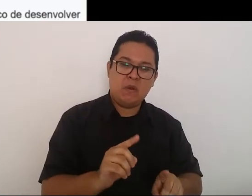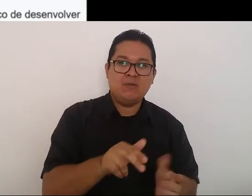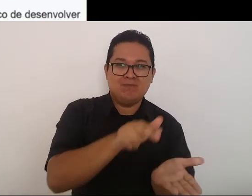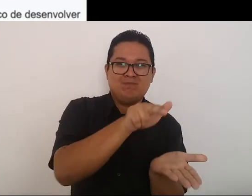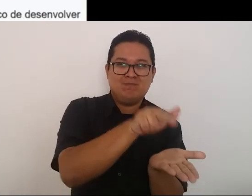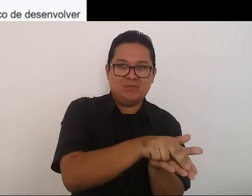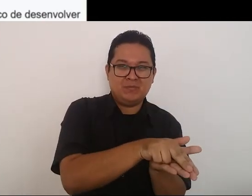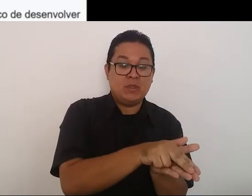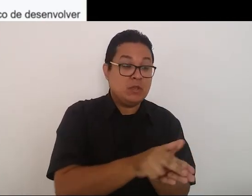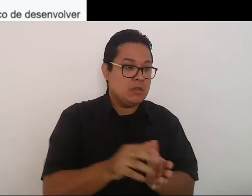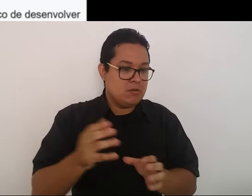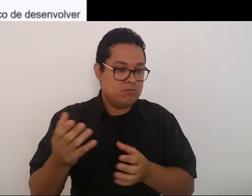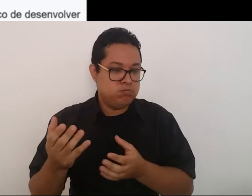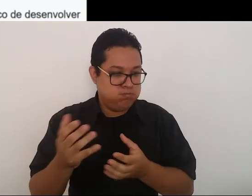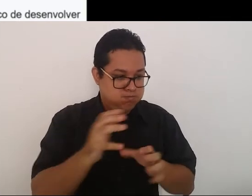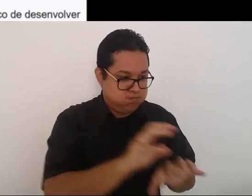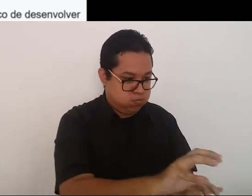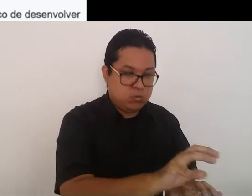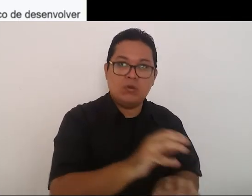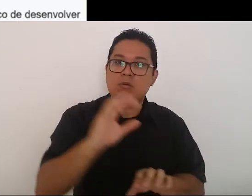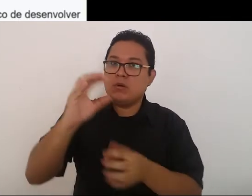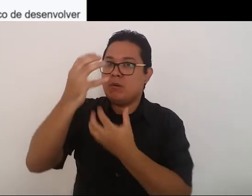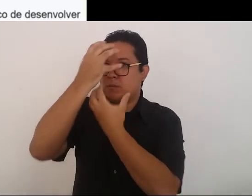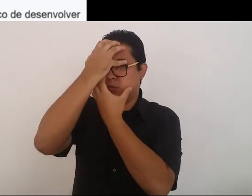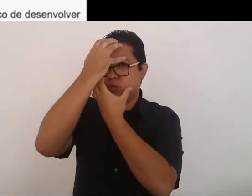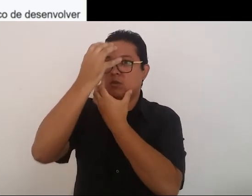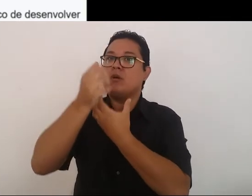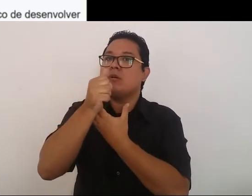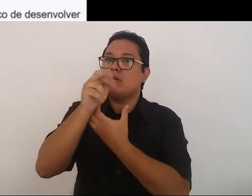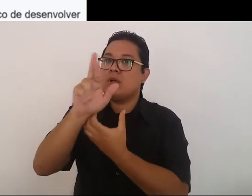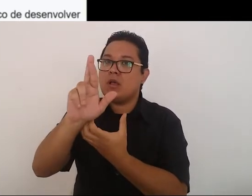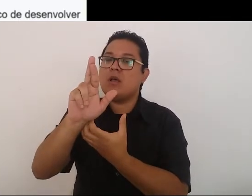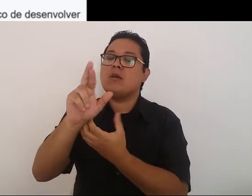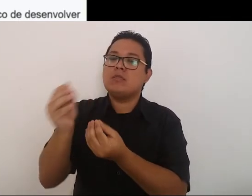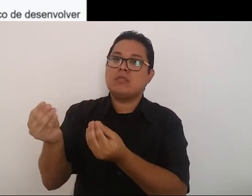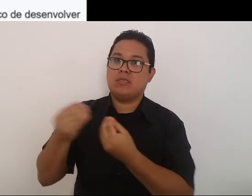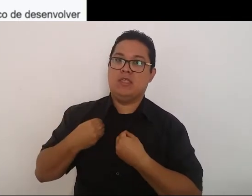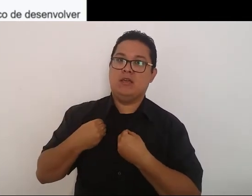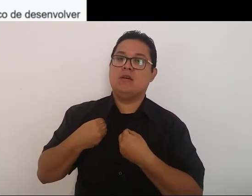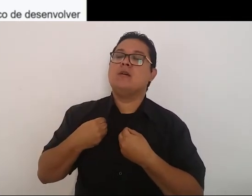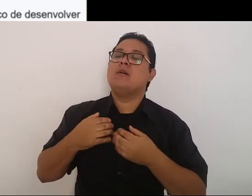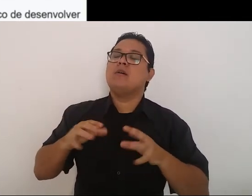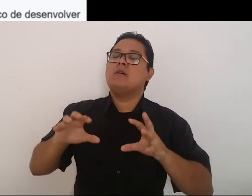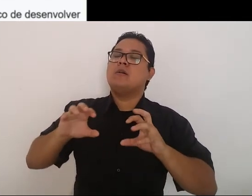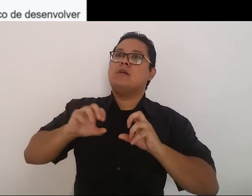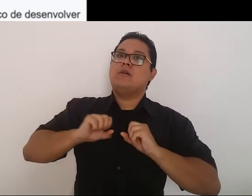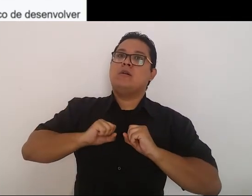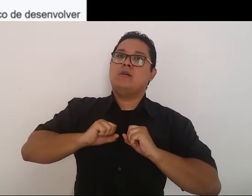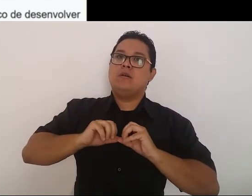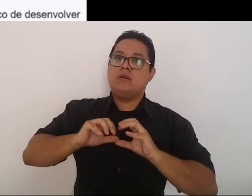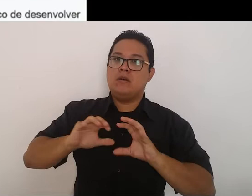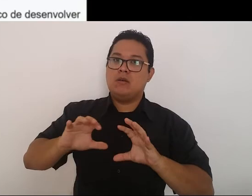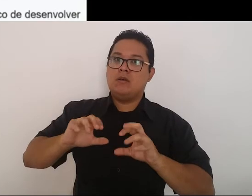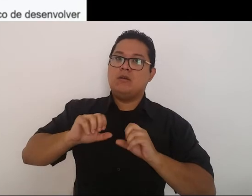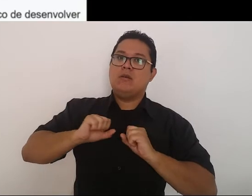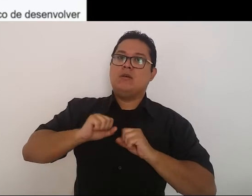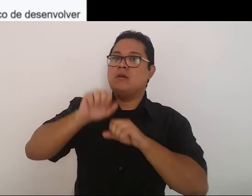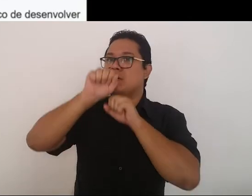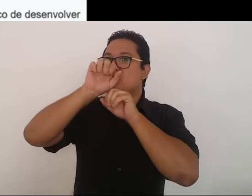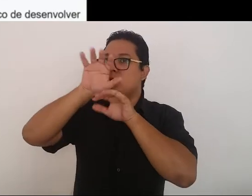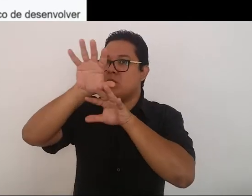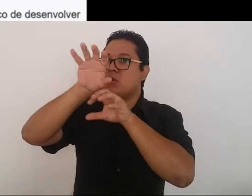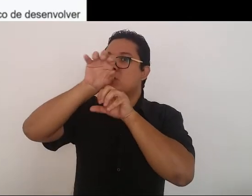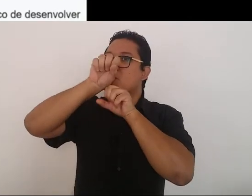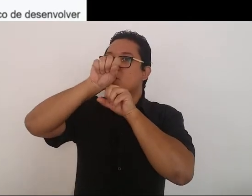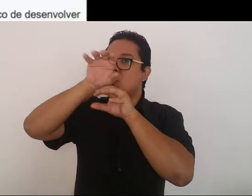se recuperando, né? Em uma boa parte, o próprio corpo. Mas aí você pode atuar com alguns medicamentos. E aí é